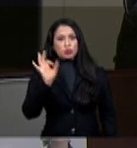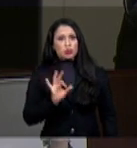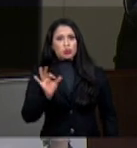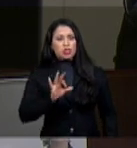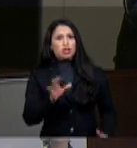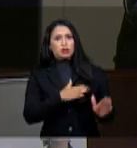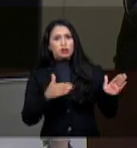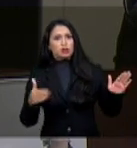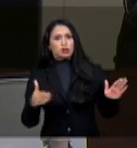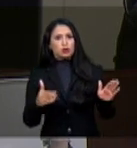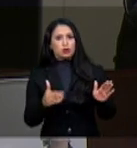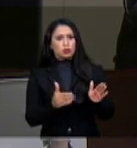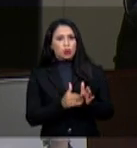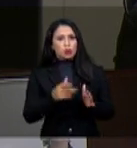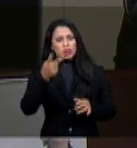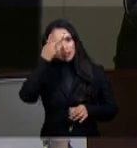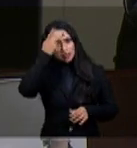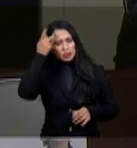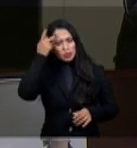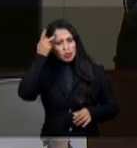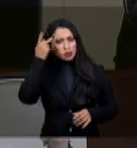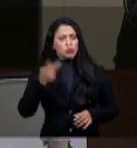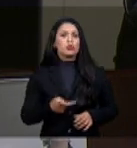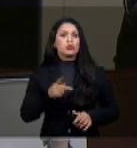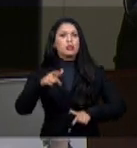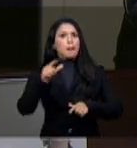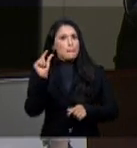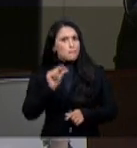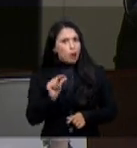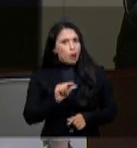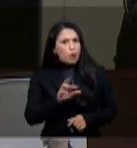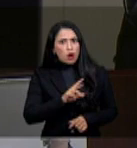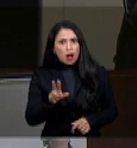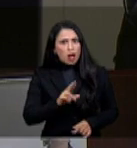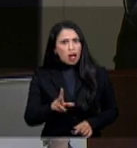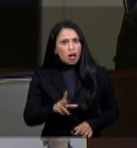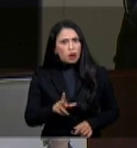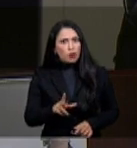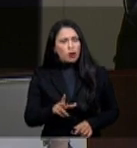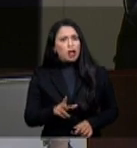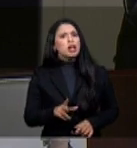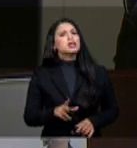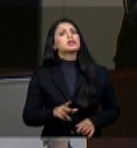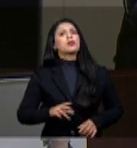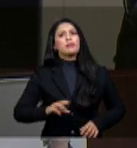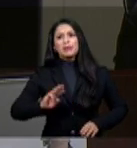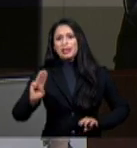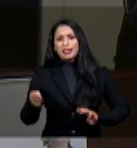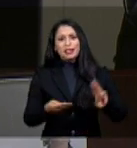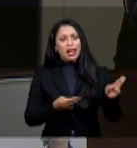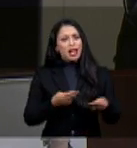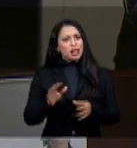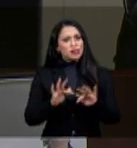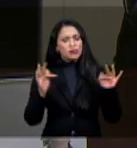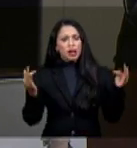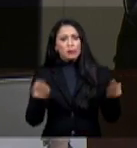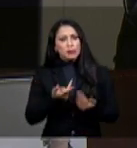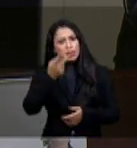de ocupados no país. Isso não é pouco. É o trabalho e a vida de milhares de famílias e pessoas. Essa